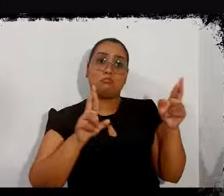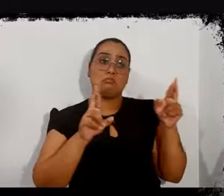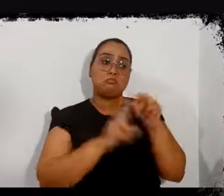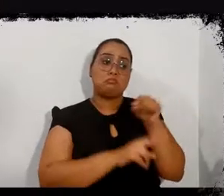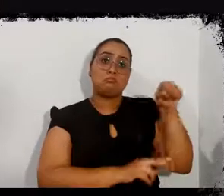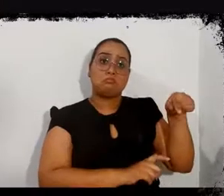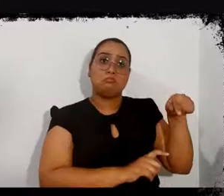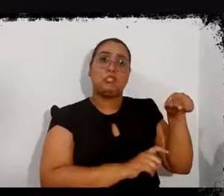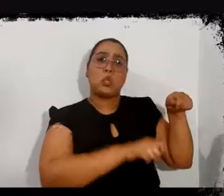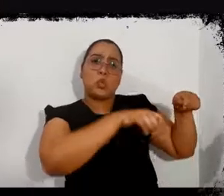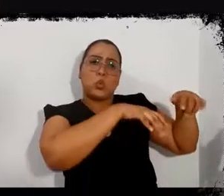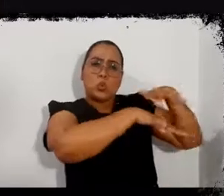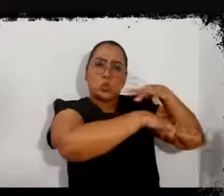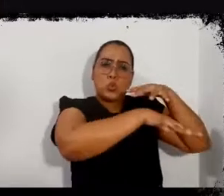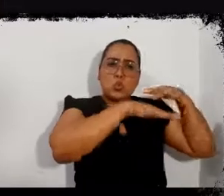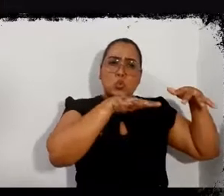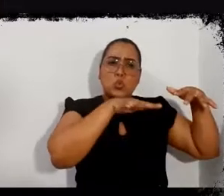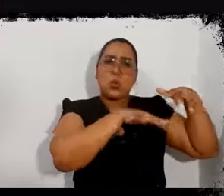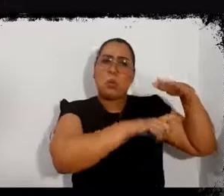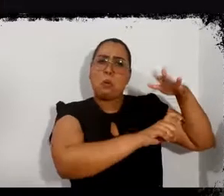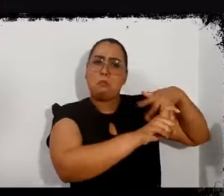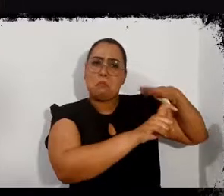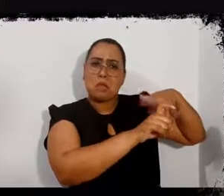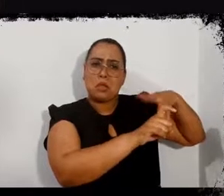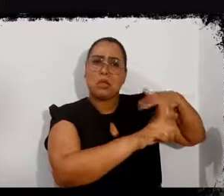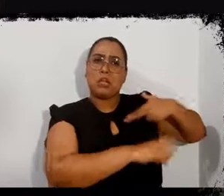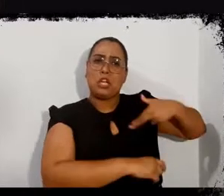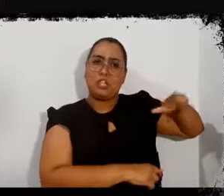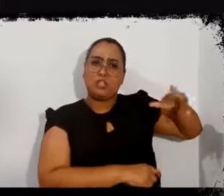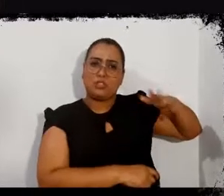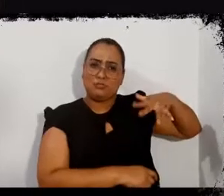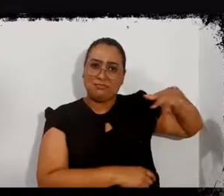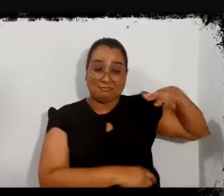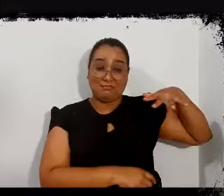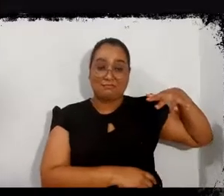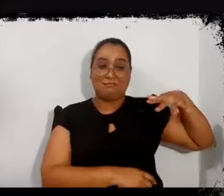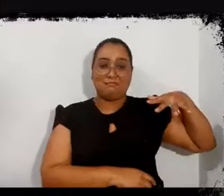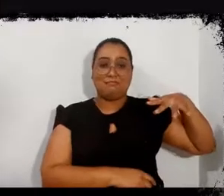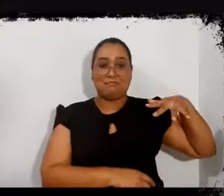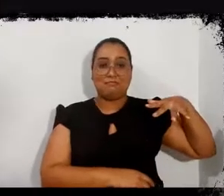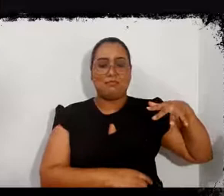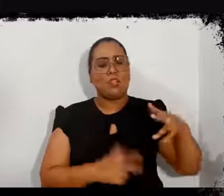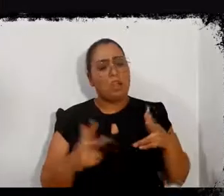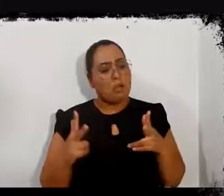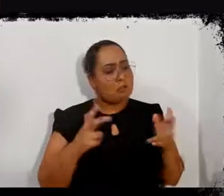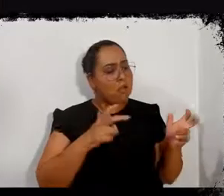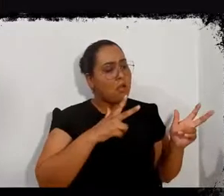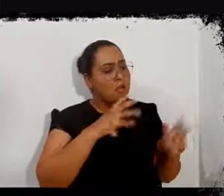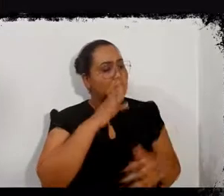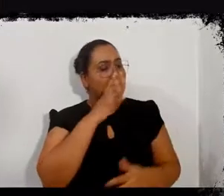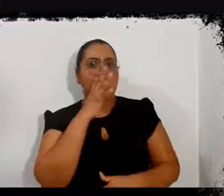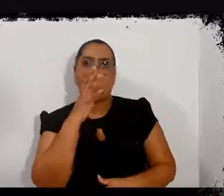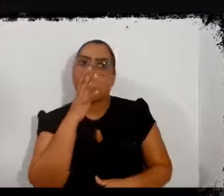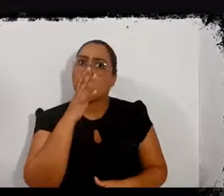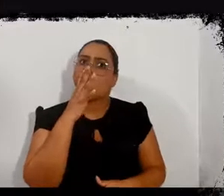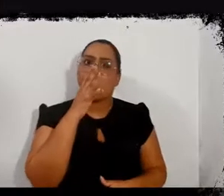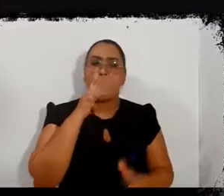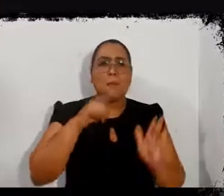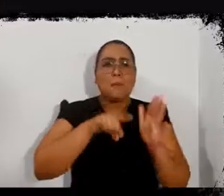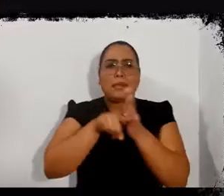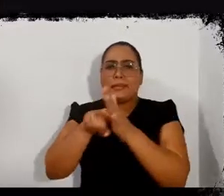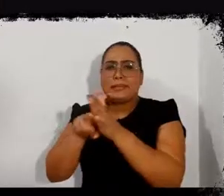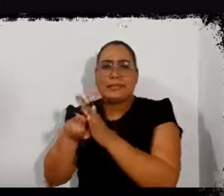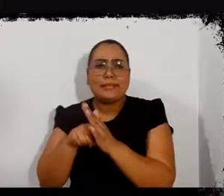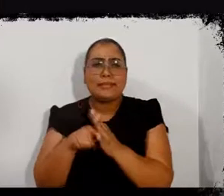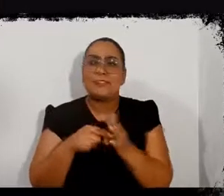os contos de fadas também. Bom, o simbolismo dos contos tradicionais e